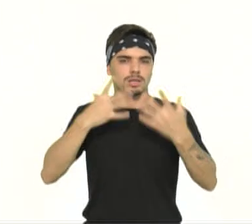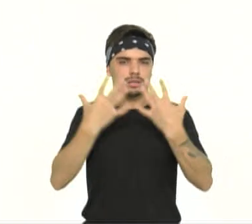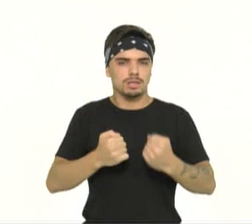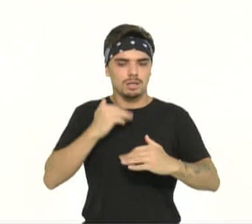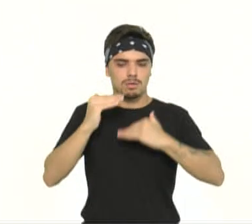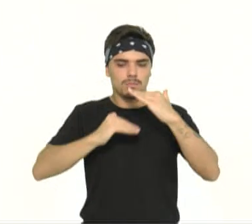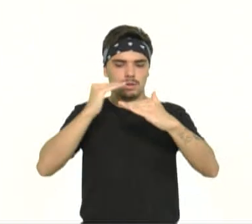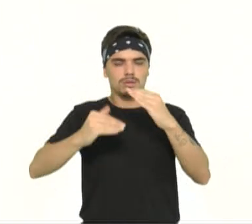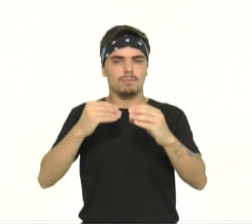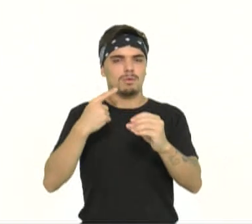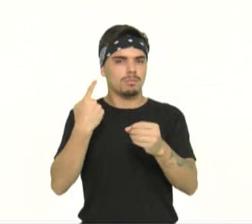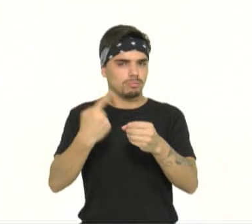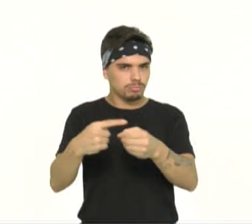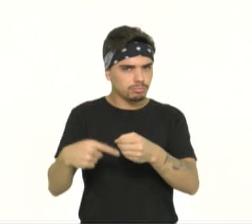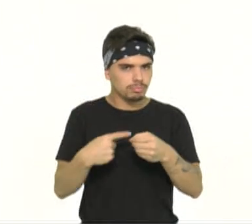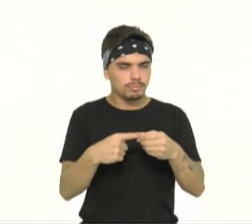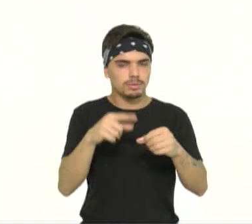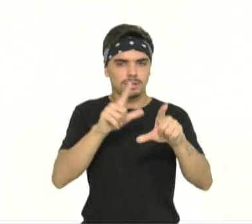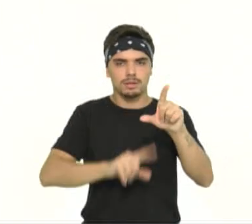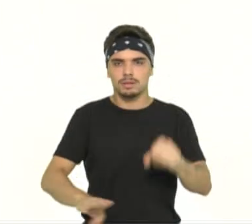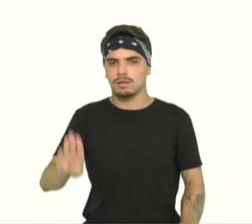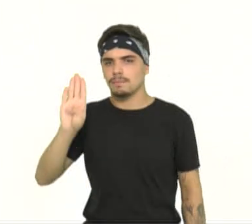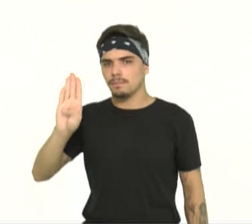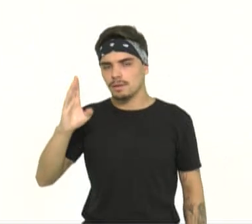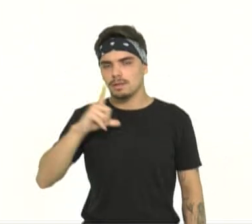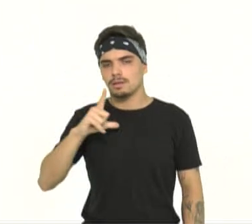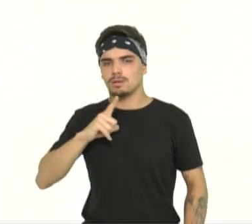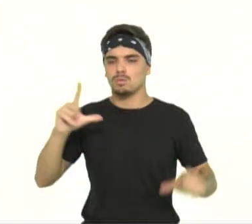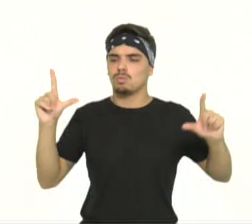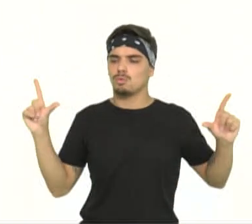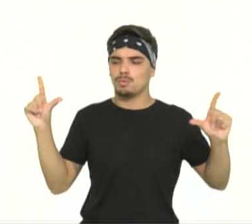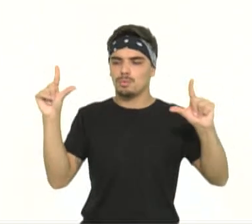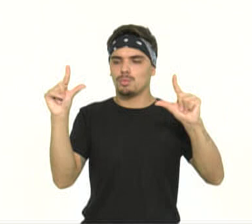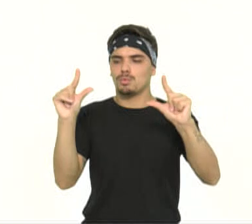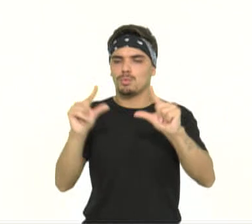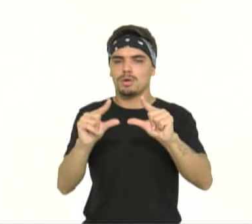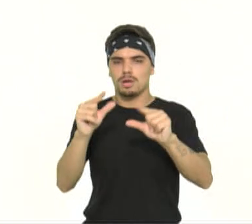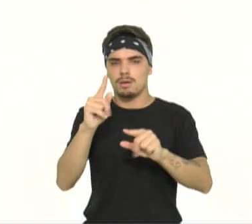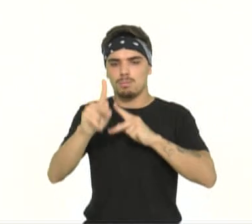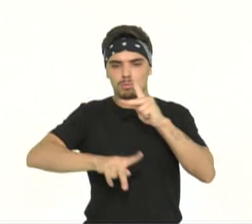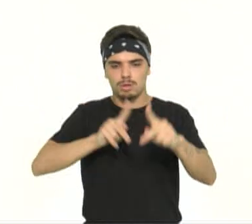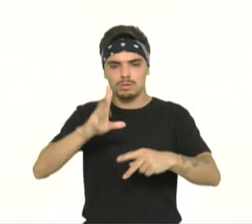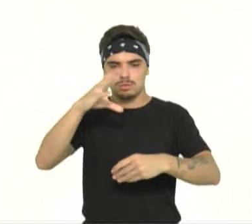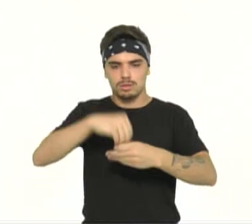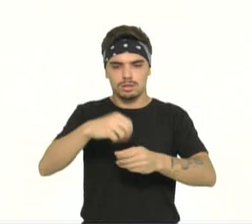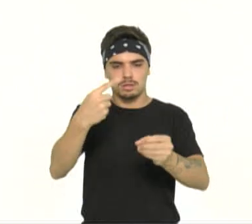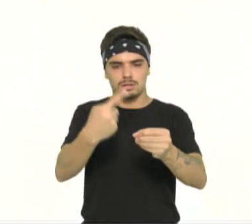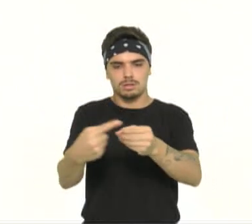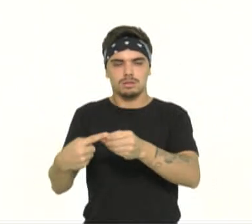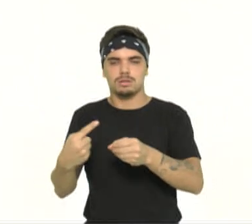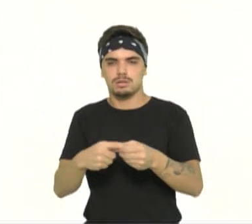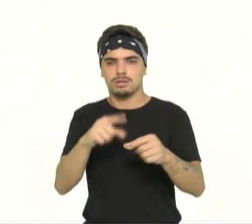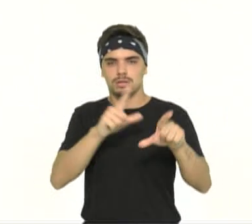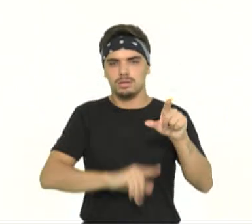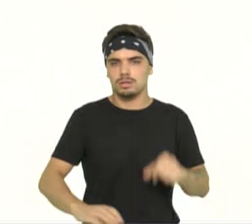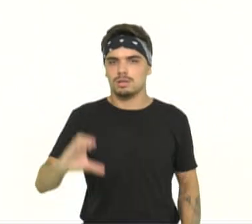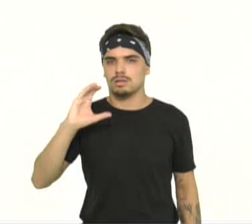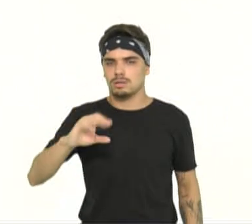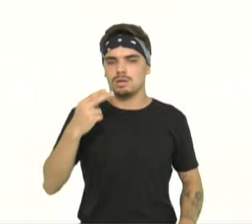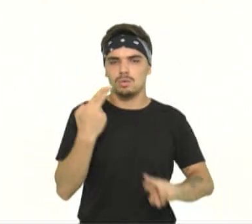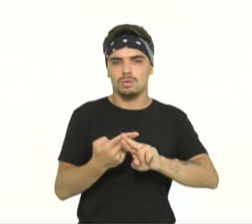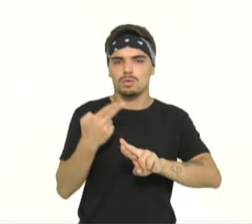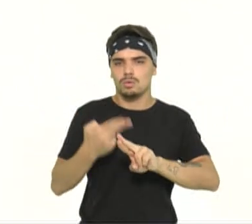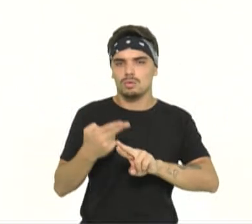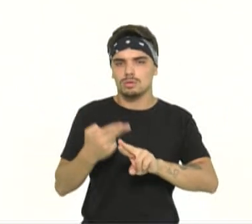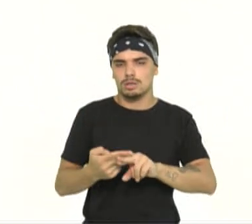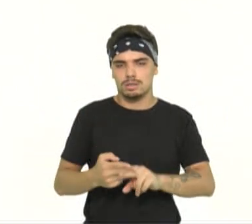da população urbana. Letra B. Redução da população urbana. Letra C. Uso de fontes